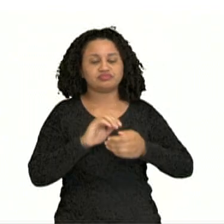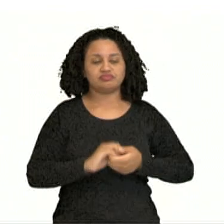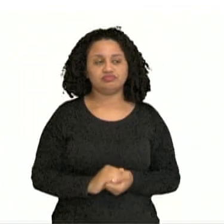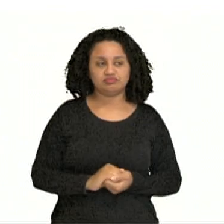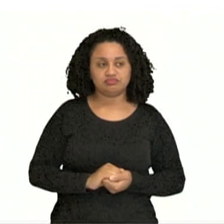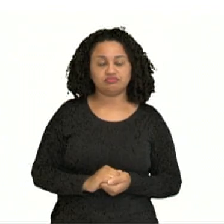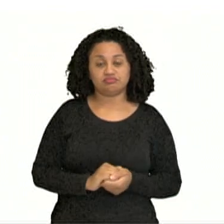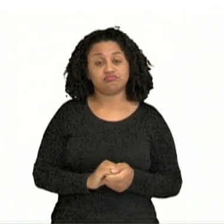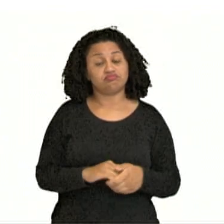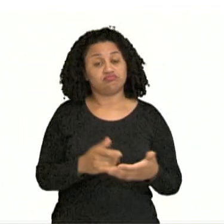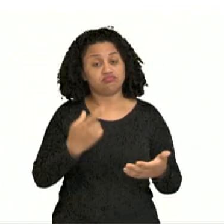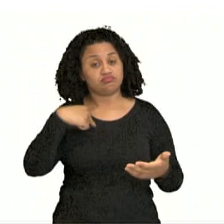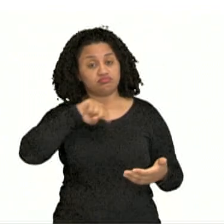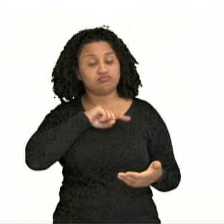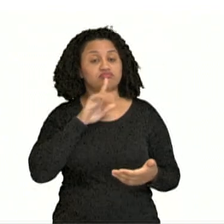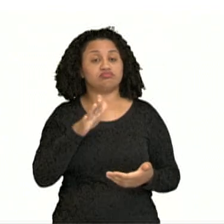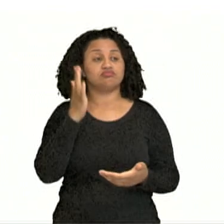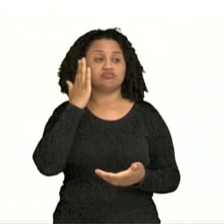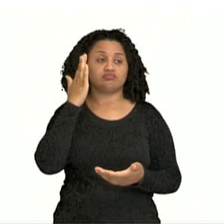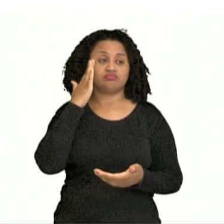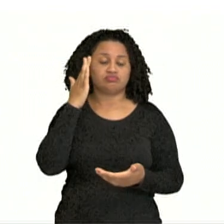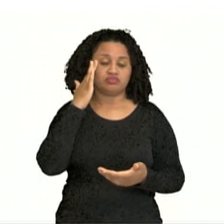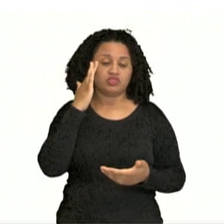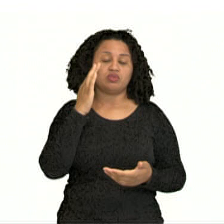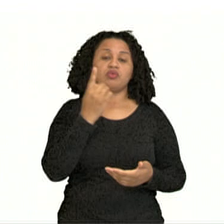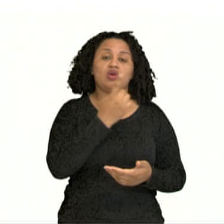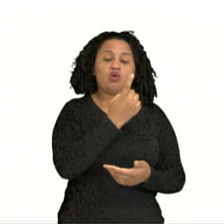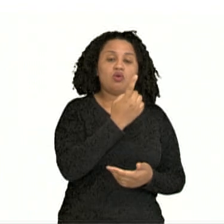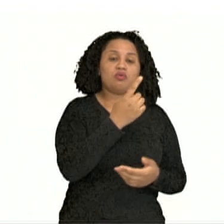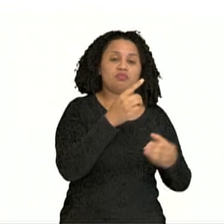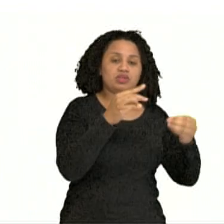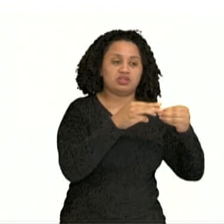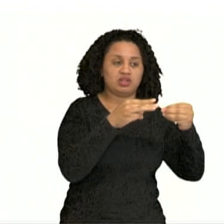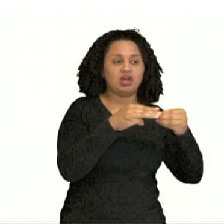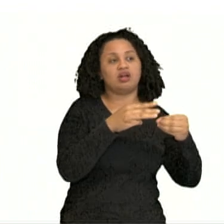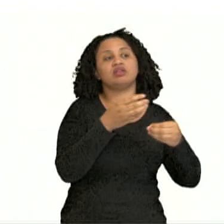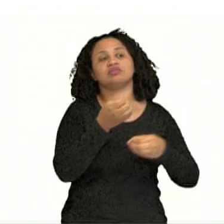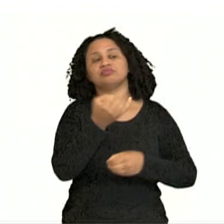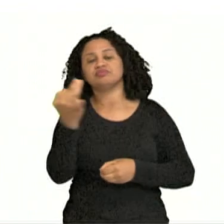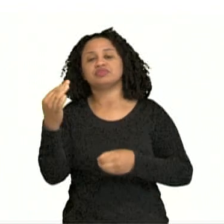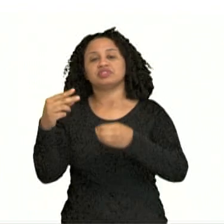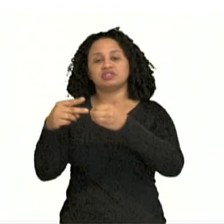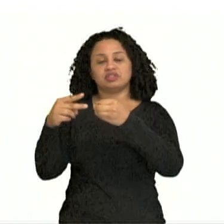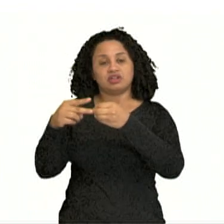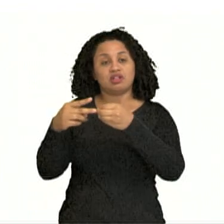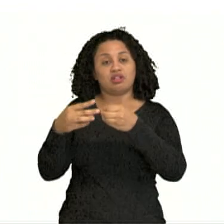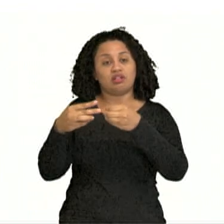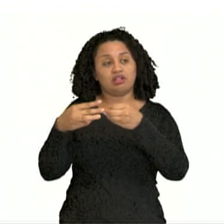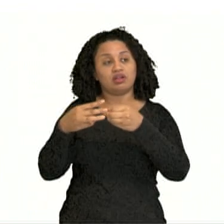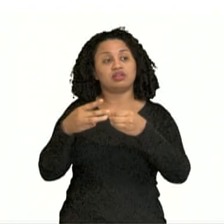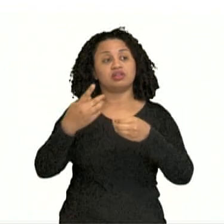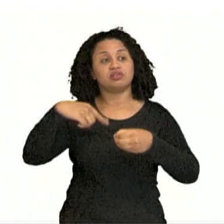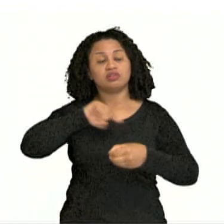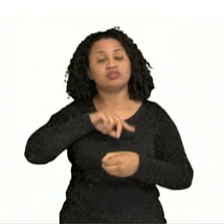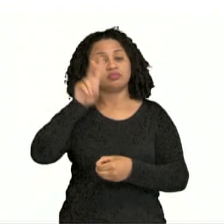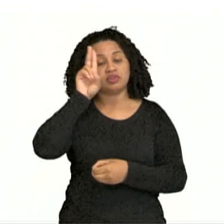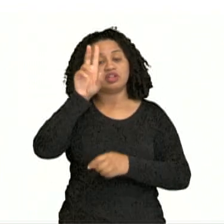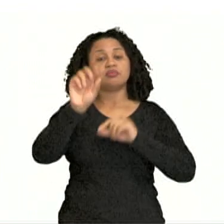Já que nós sabemos unicelular e pluricelular, nós vamos avançar um pouquinho mais e relembrar o que é uma